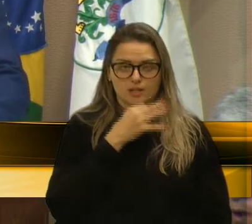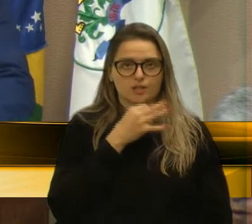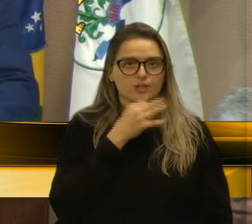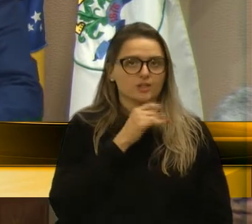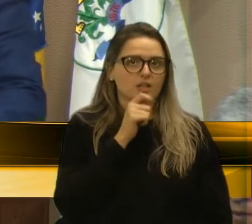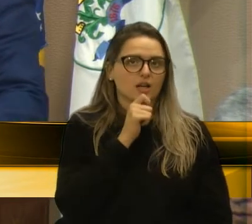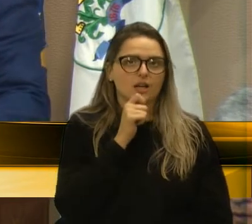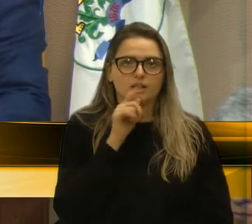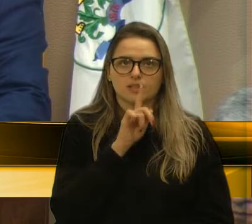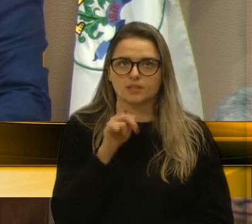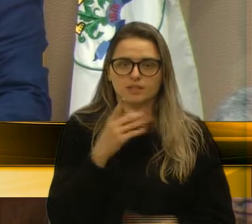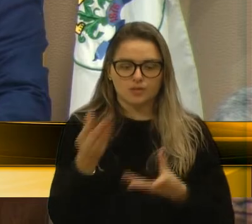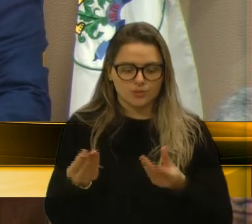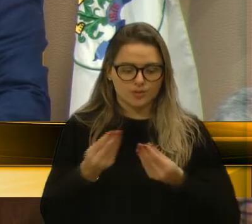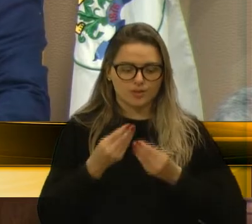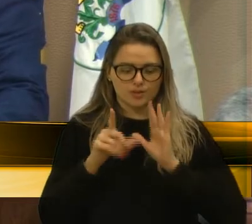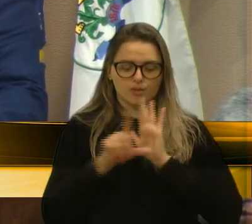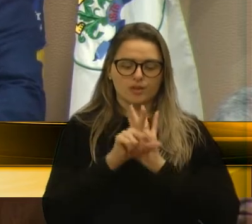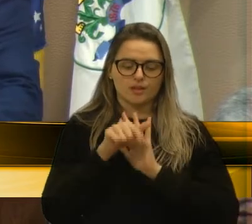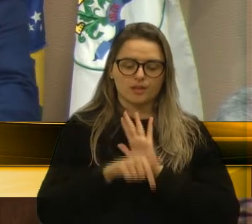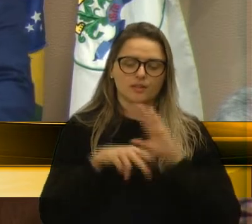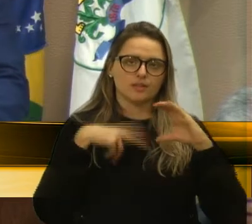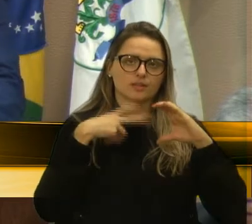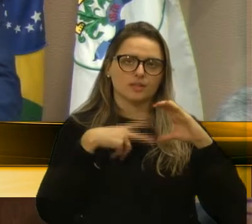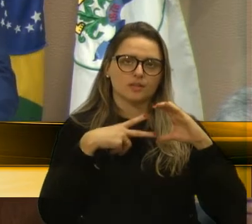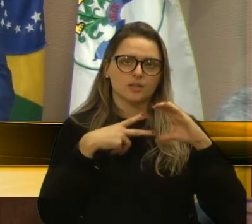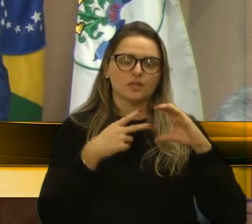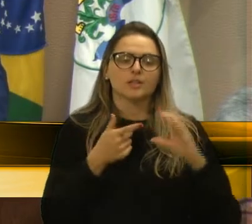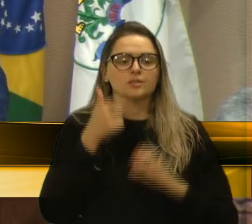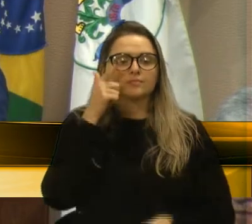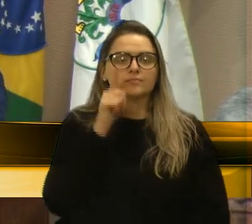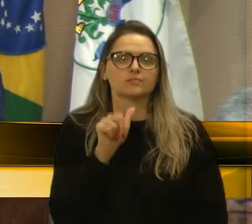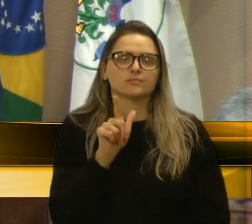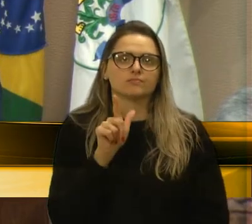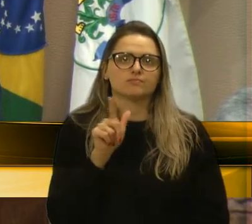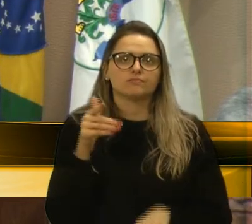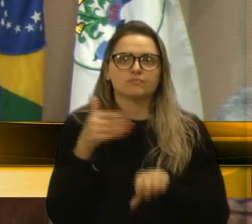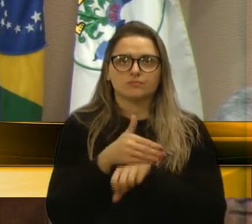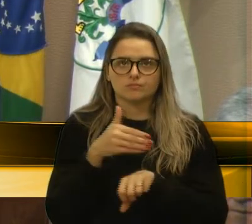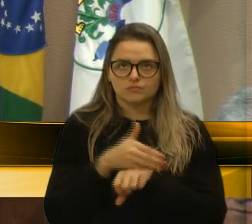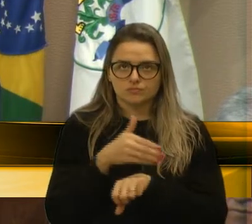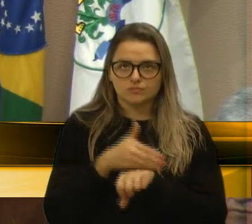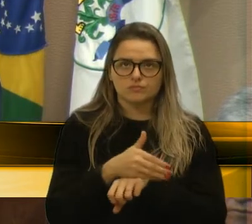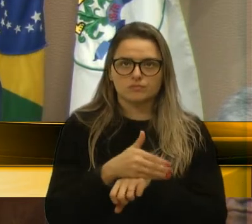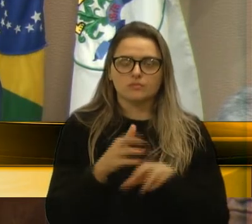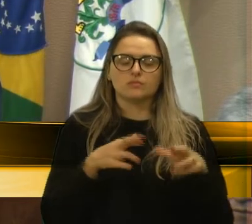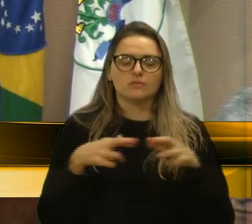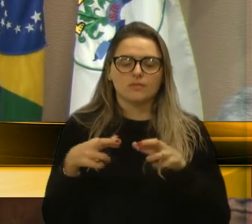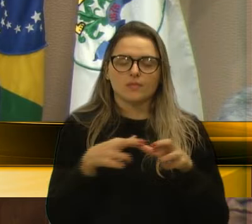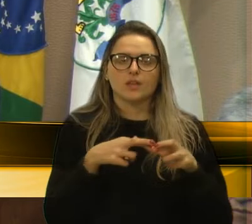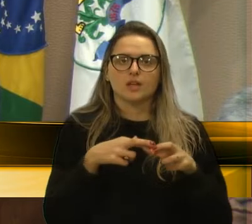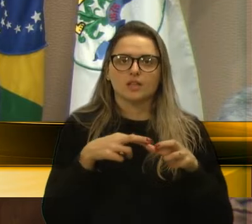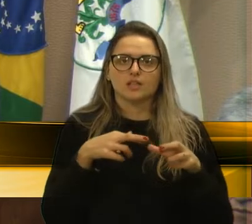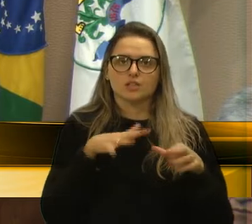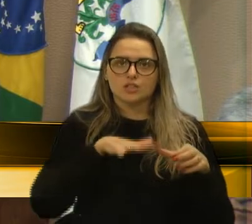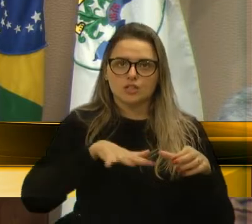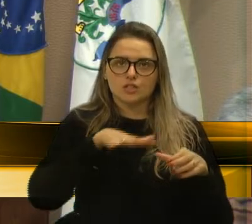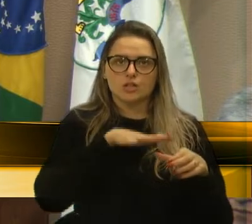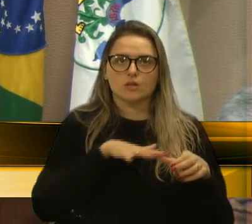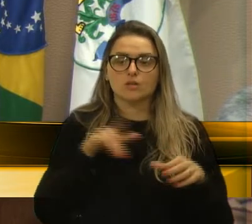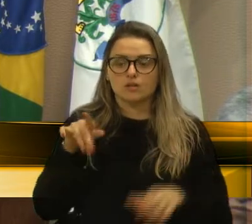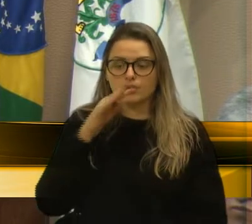não enviaram a lei para casa para poder participar da região metropolitana. A vereadora Tatiane,